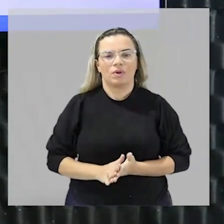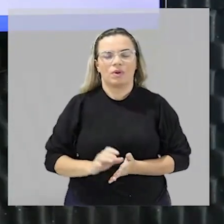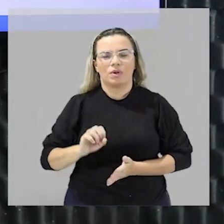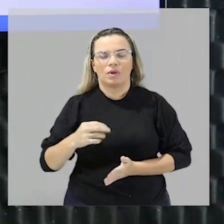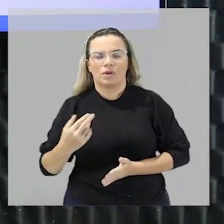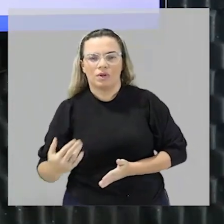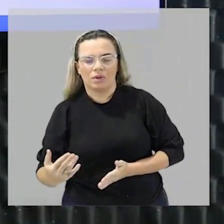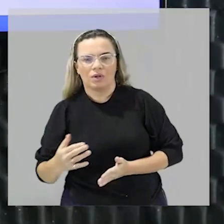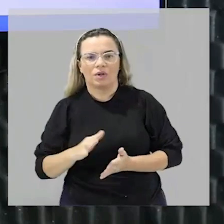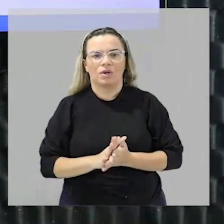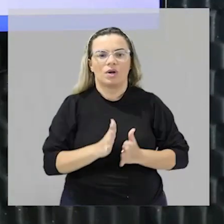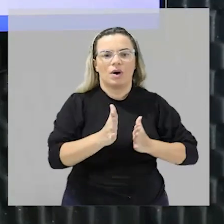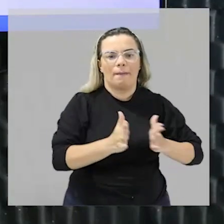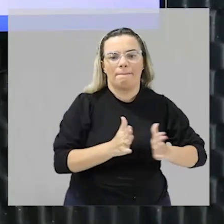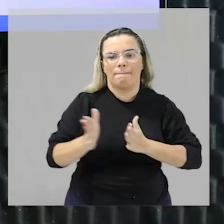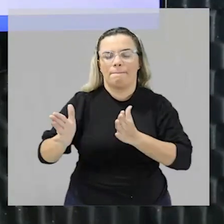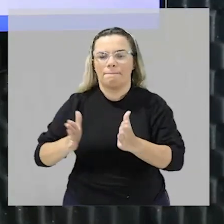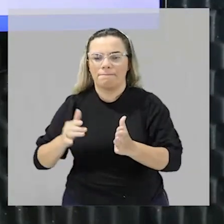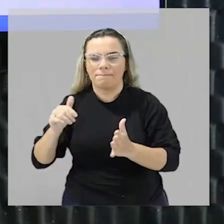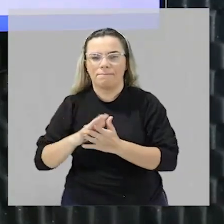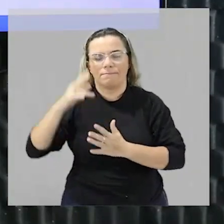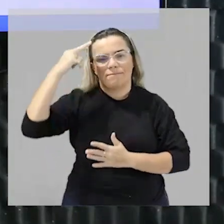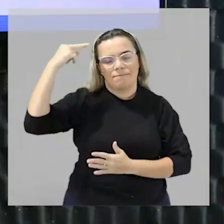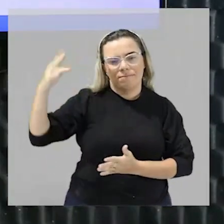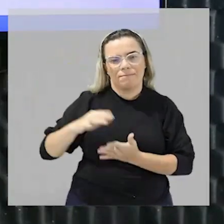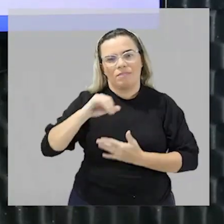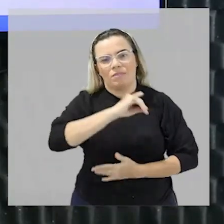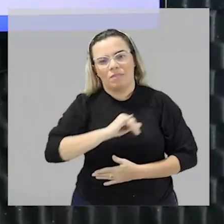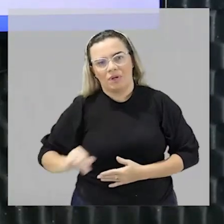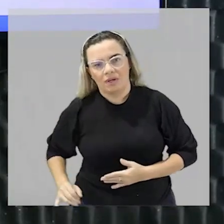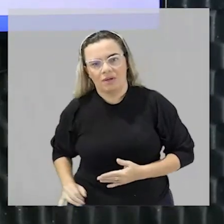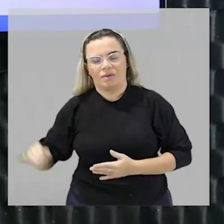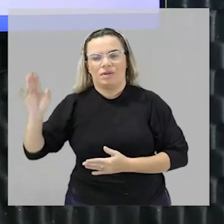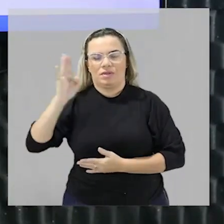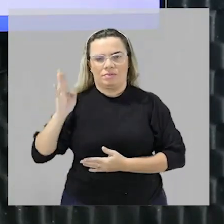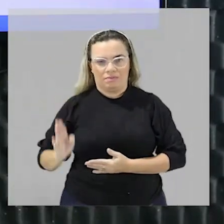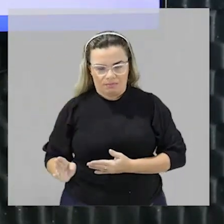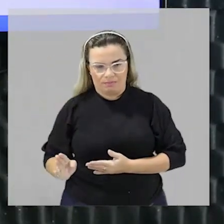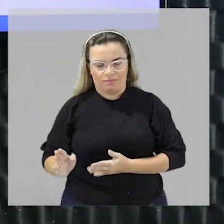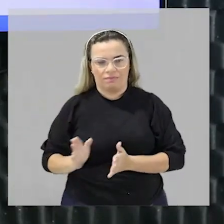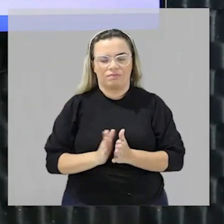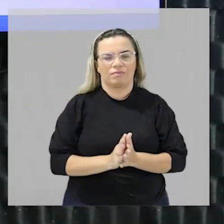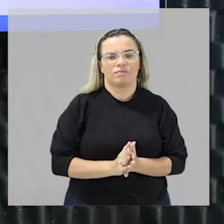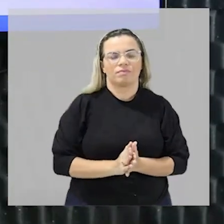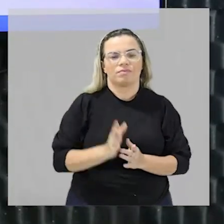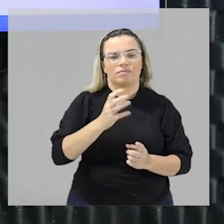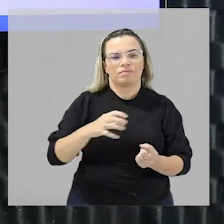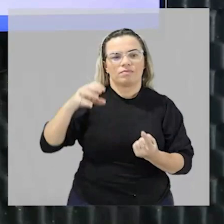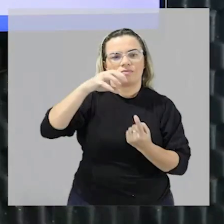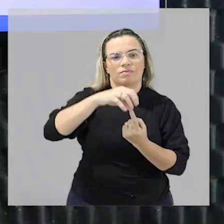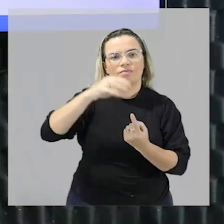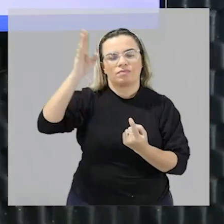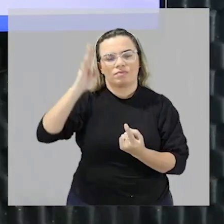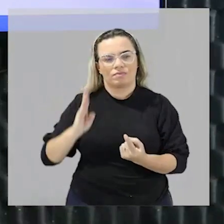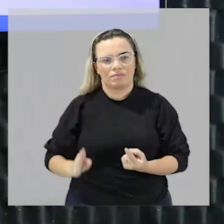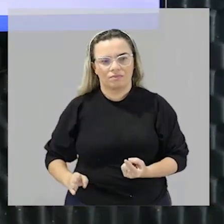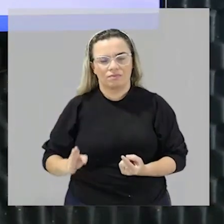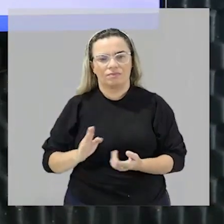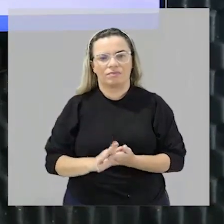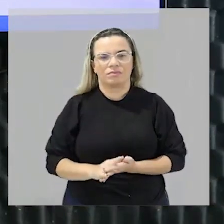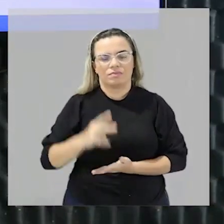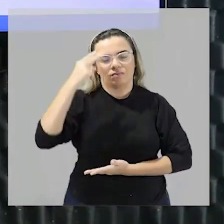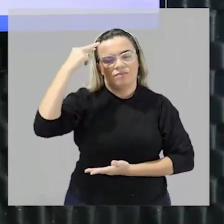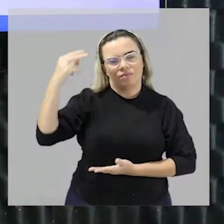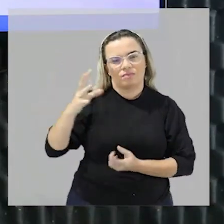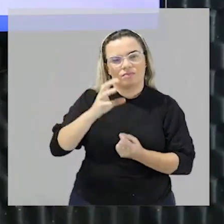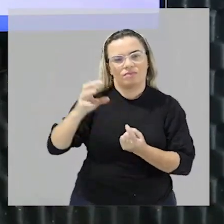ou as duas primeiras fases da história do Império Brasileiro, da história da monarquia brasileira. A história da